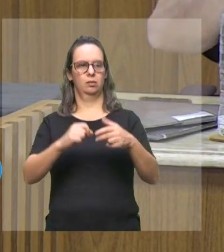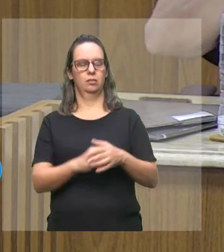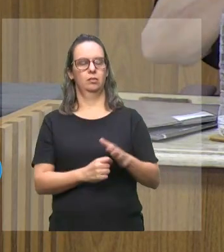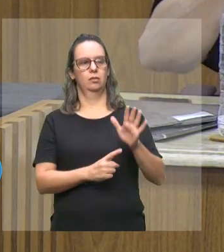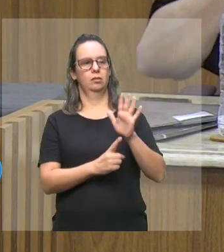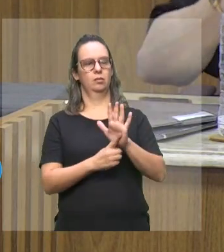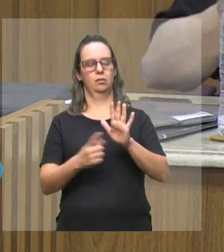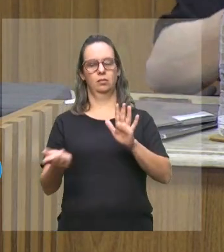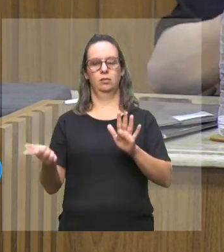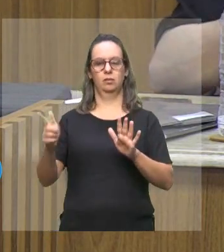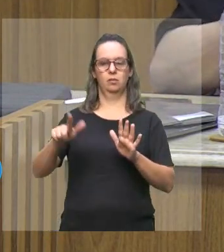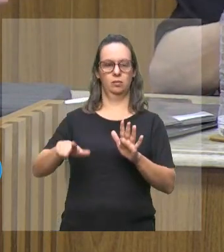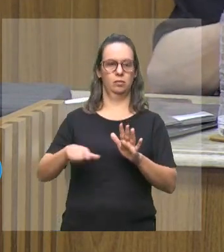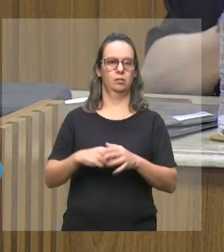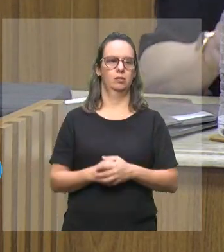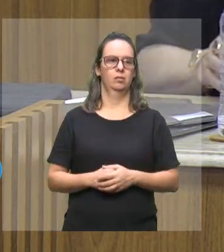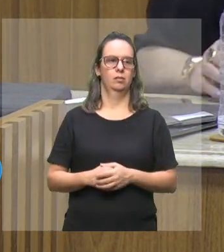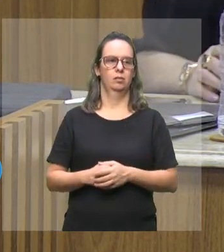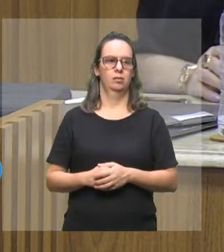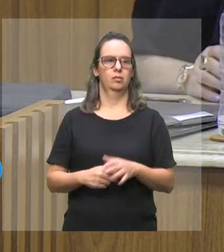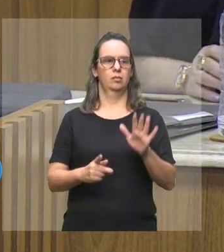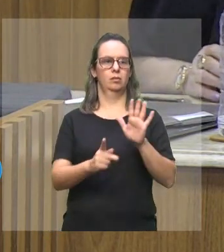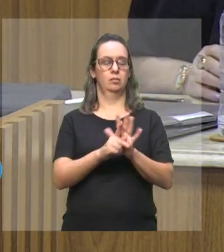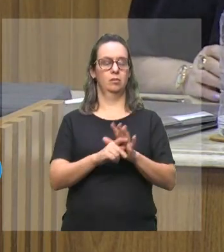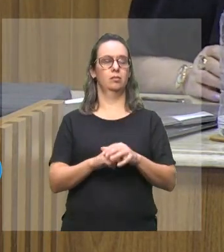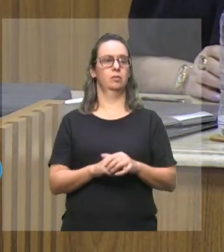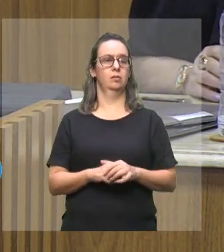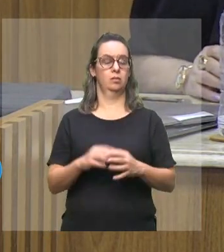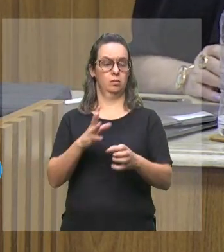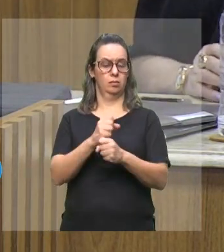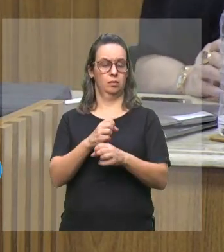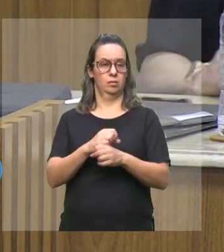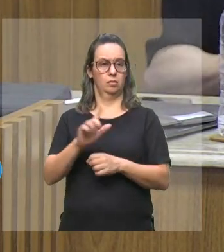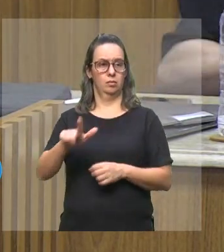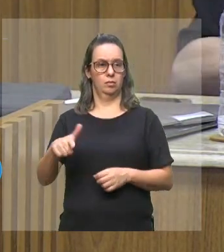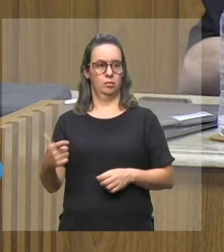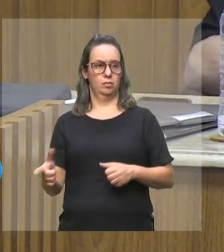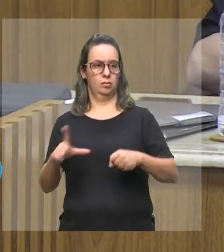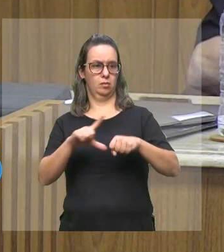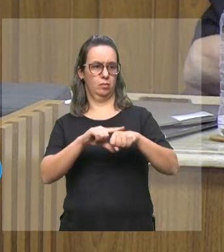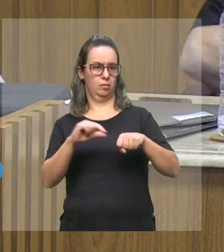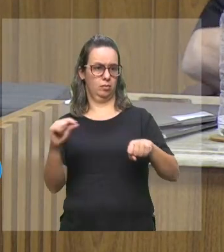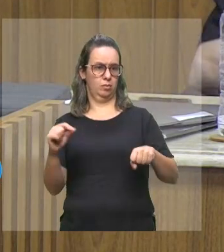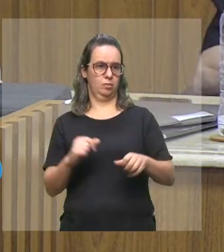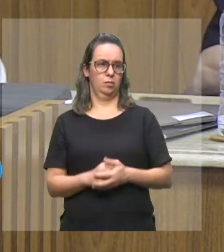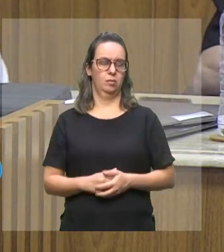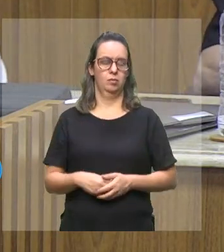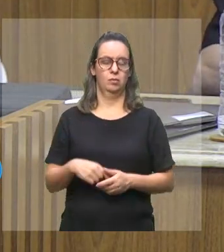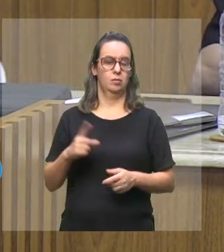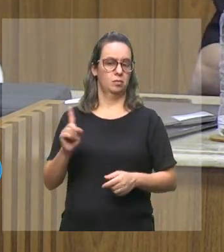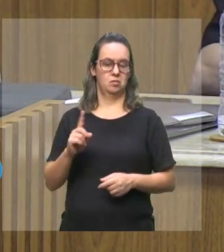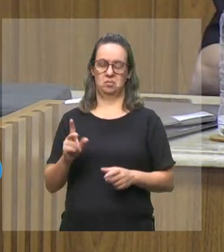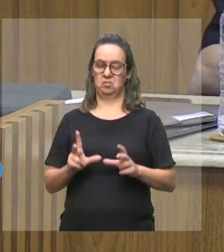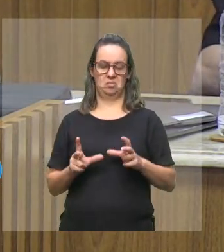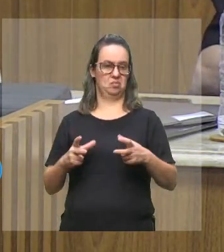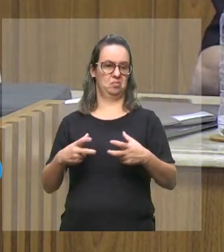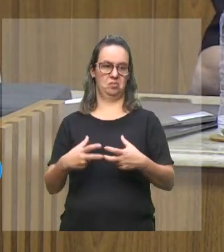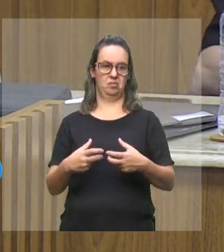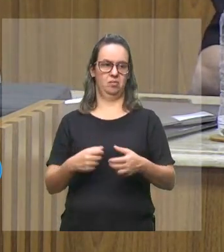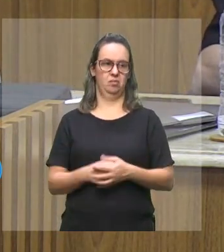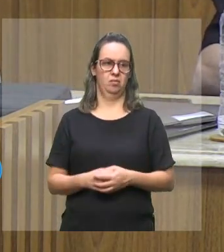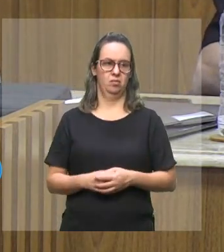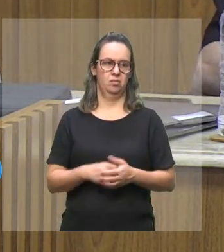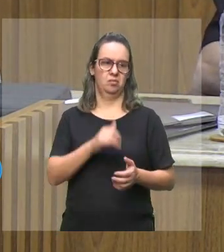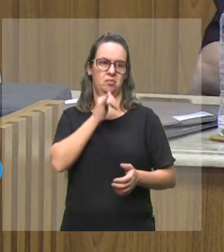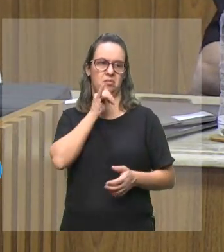projeto, contemplando outros artigos que não eram de competência da Câmara até então, que, como, por exemplo, a criação